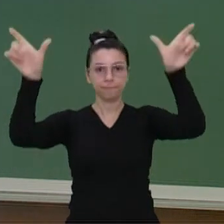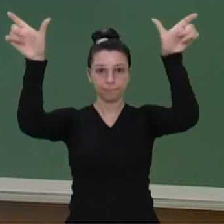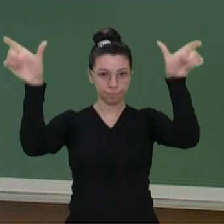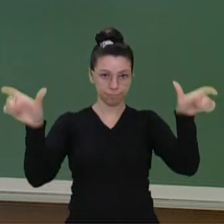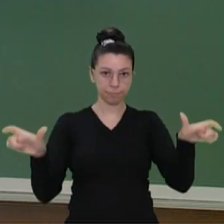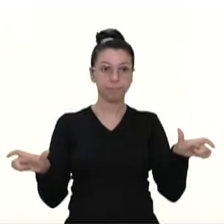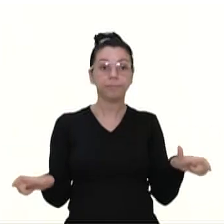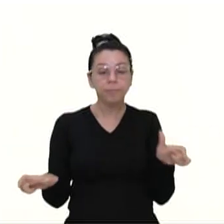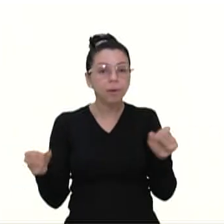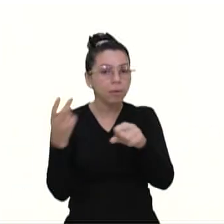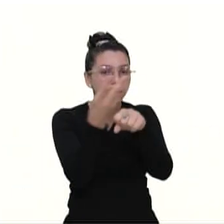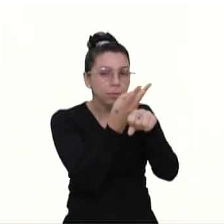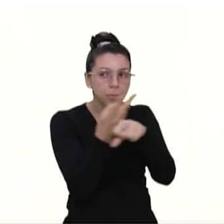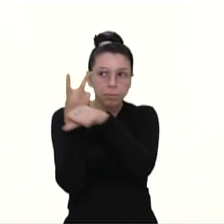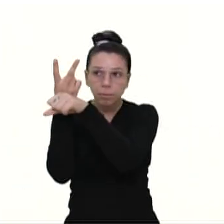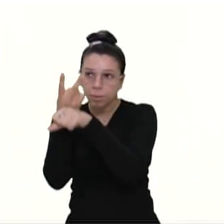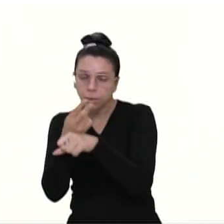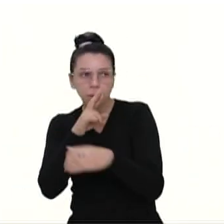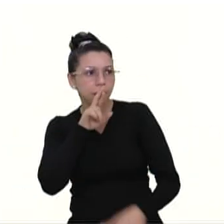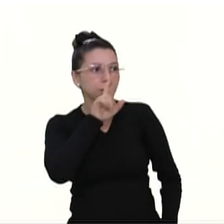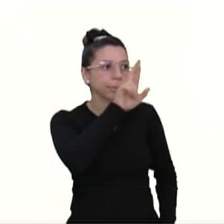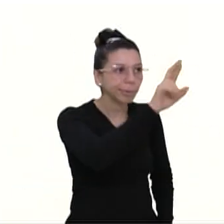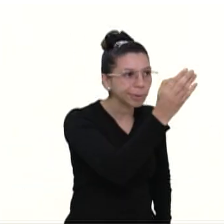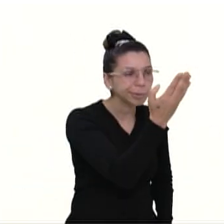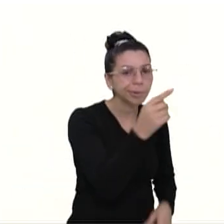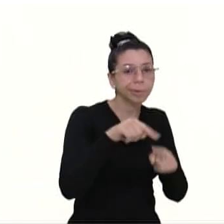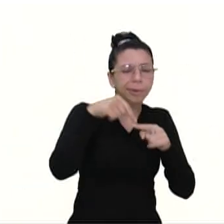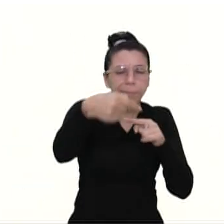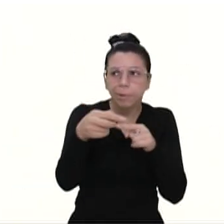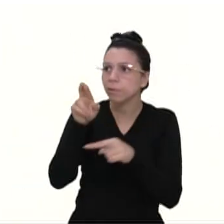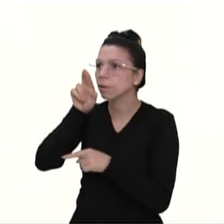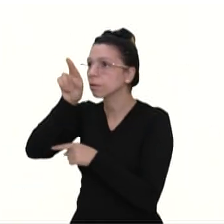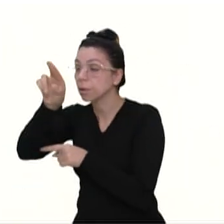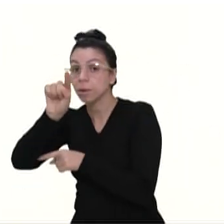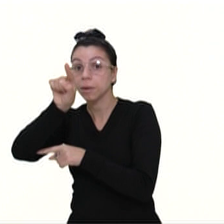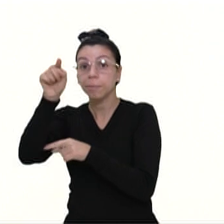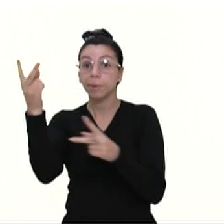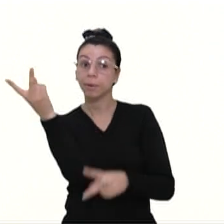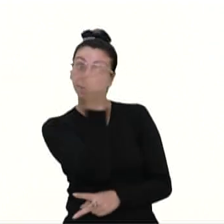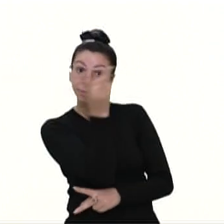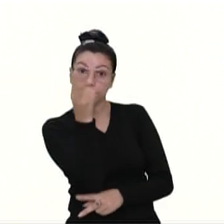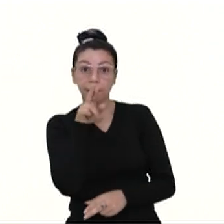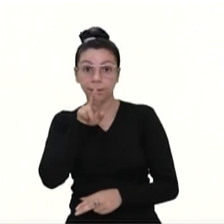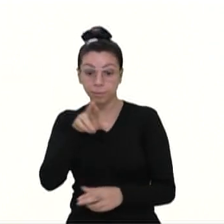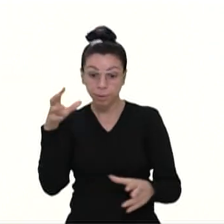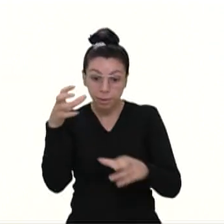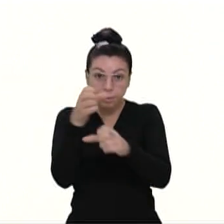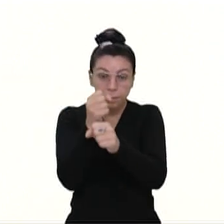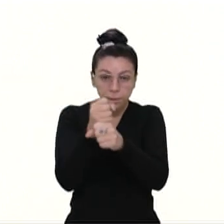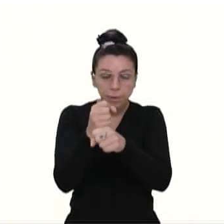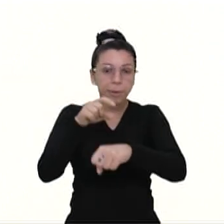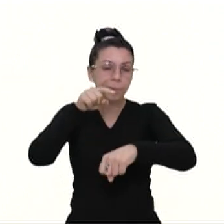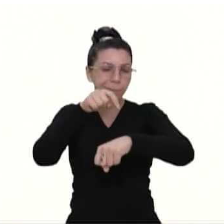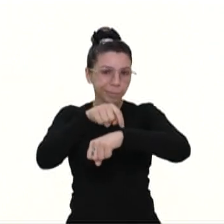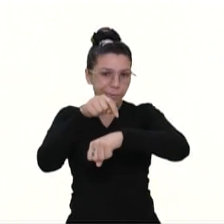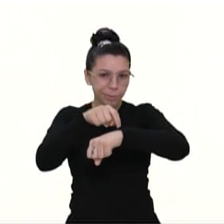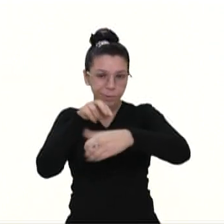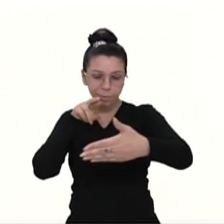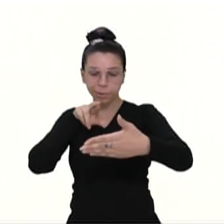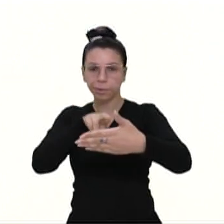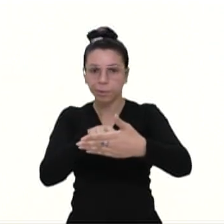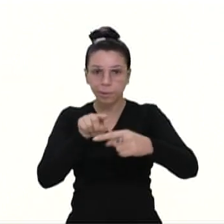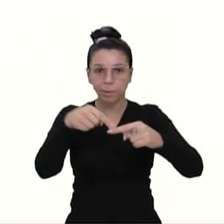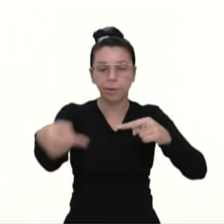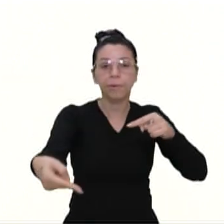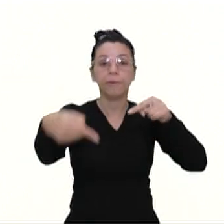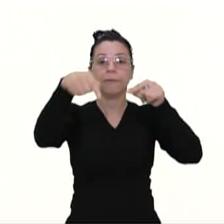soluções que a gente está buscando, resolve um, resolve o outro e depois faz a soma desses resultados. Você tem mais uns minutinhos para resolver e